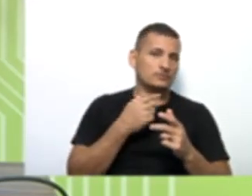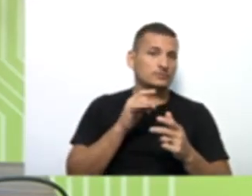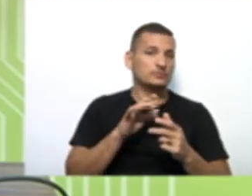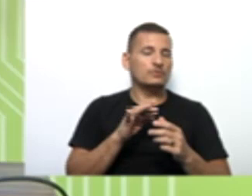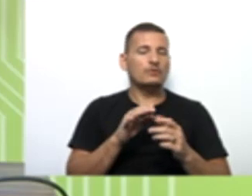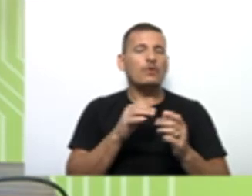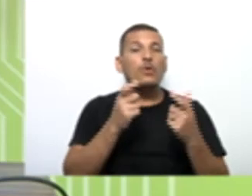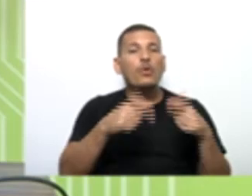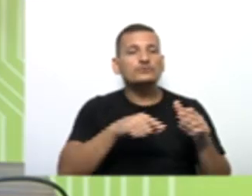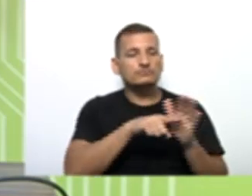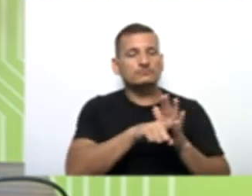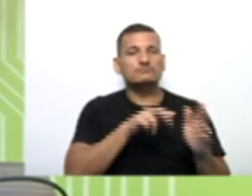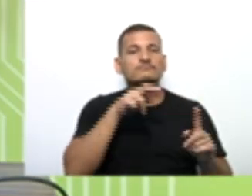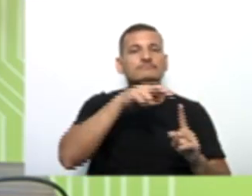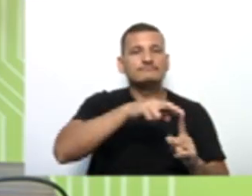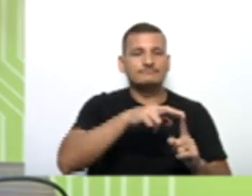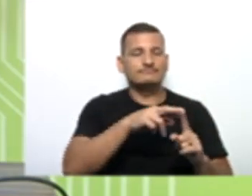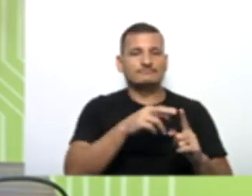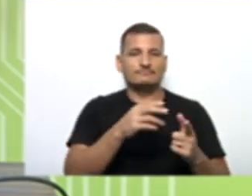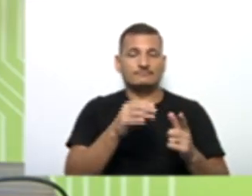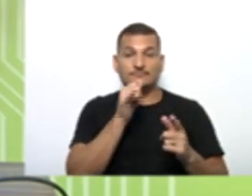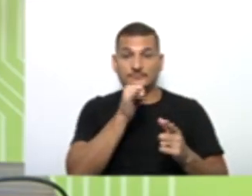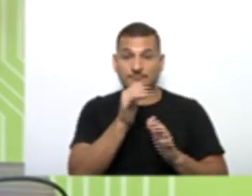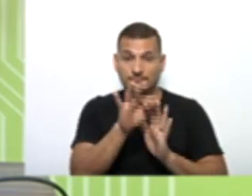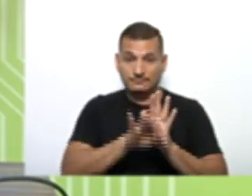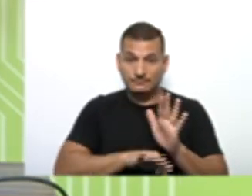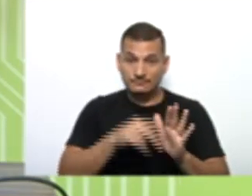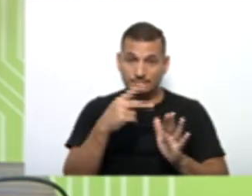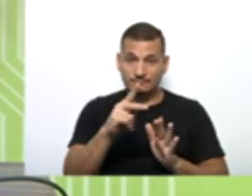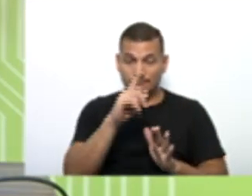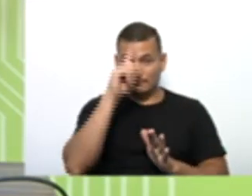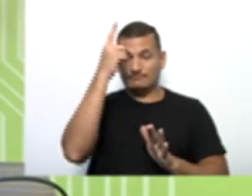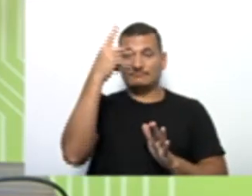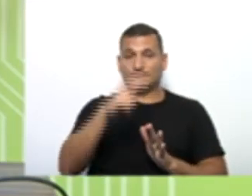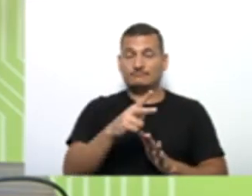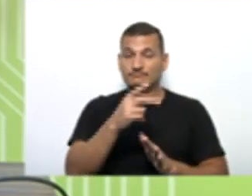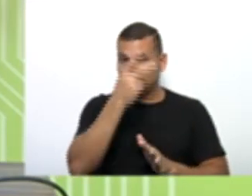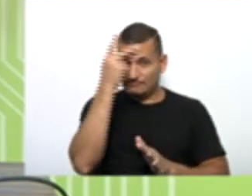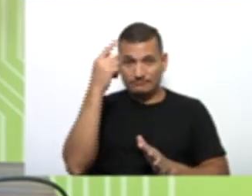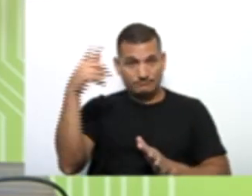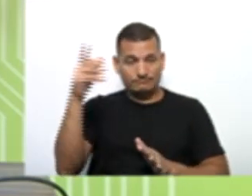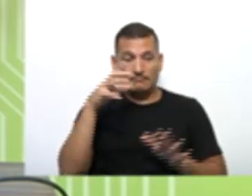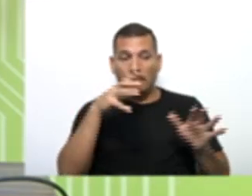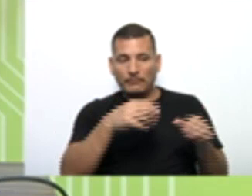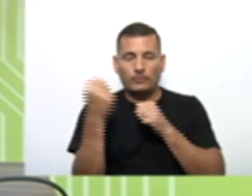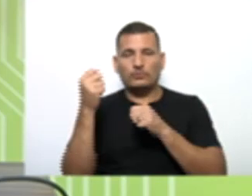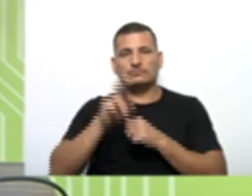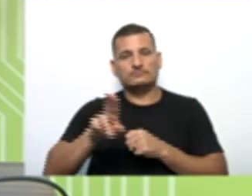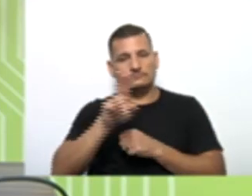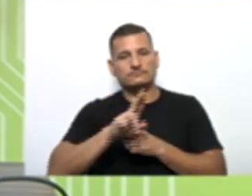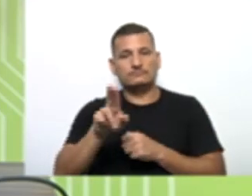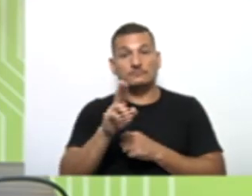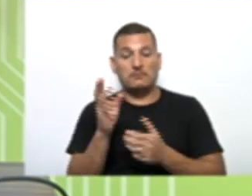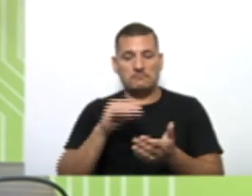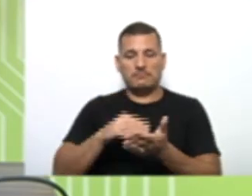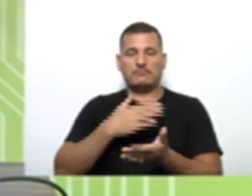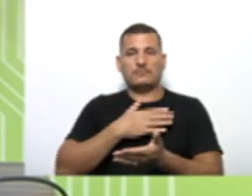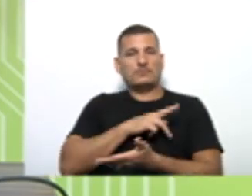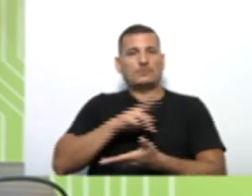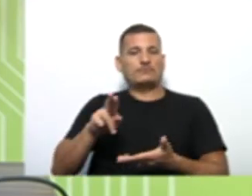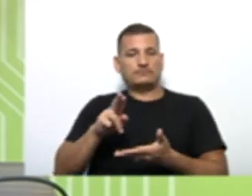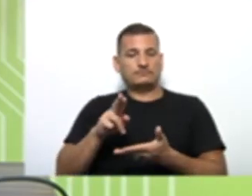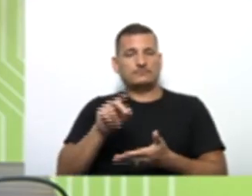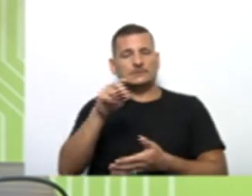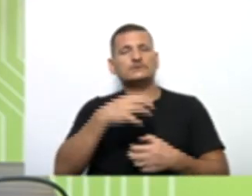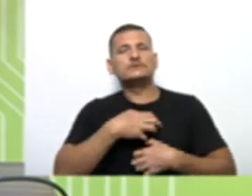omitir a fonte. Imagina que esse texto era seu, foi você que teve a ideia e alguém esteja usando e colocando o nome dele. Você vai